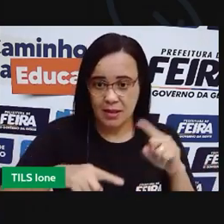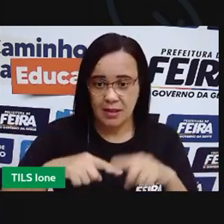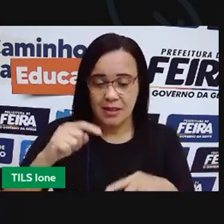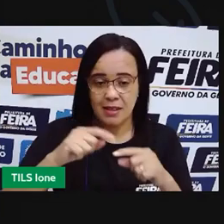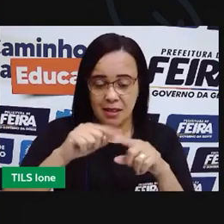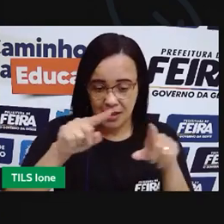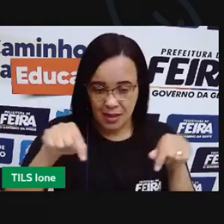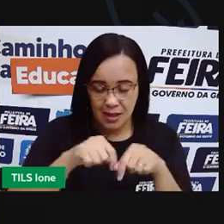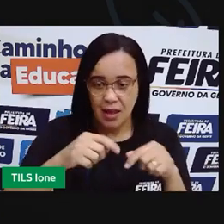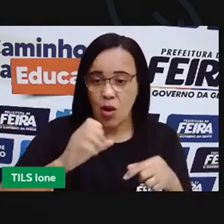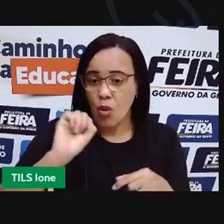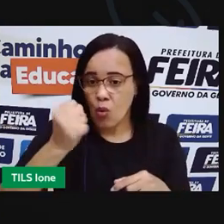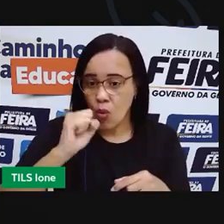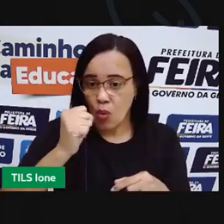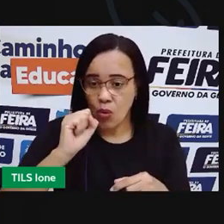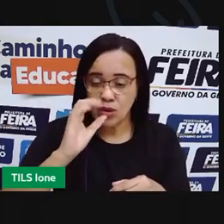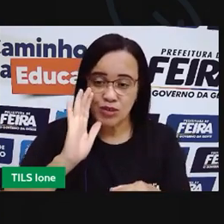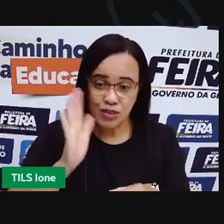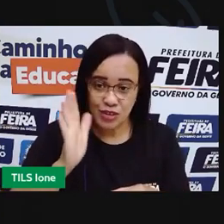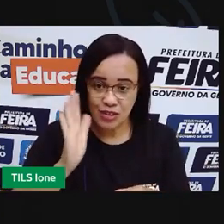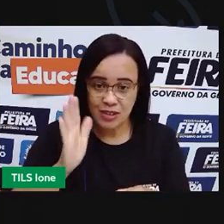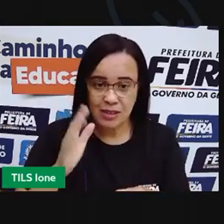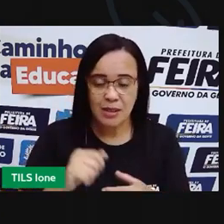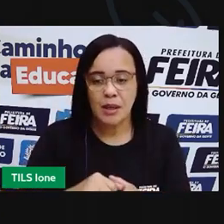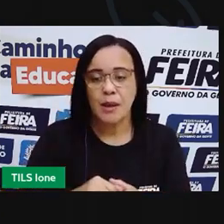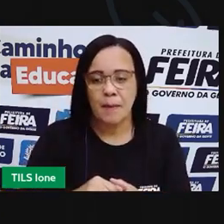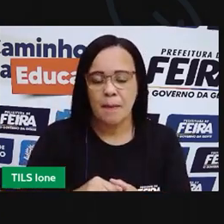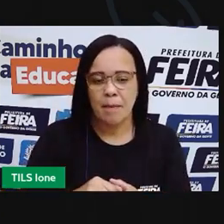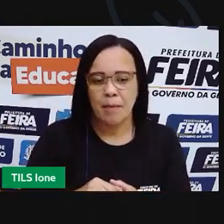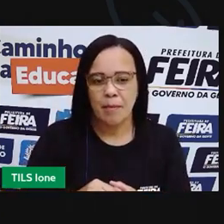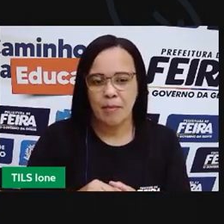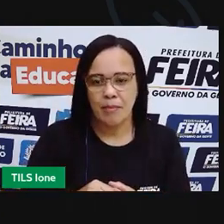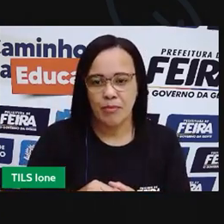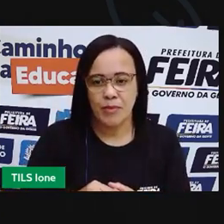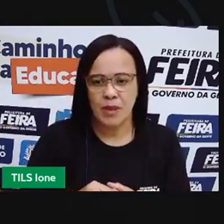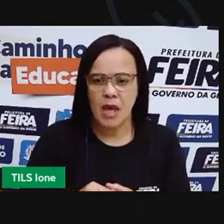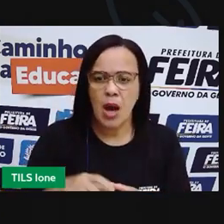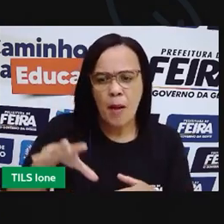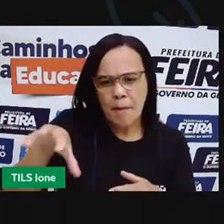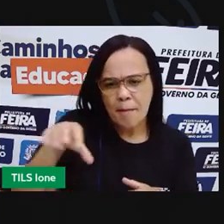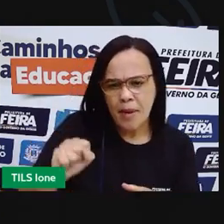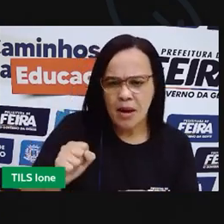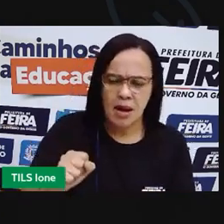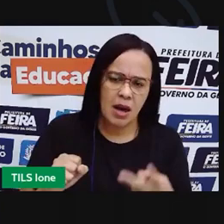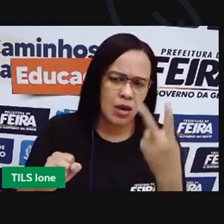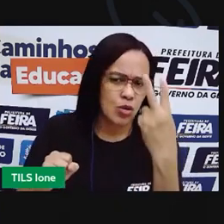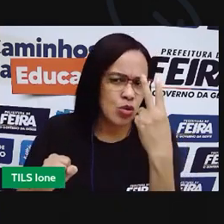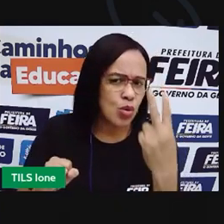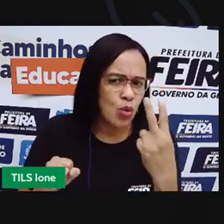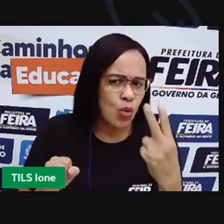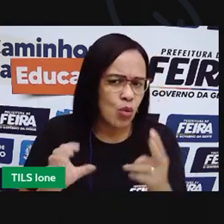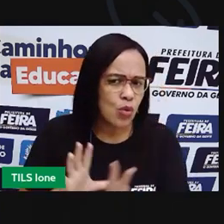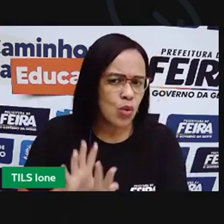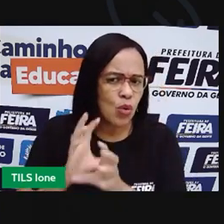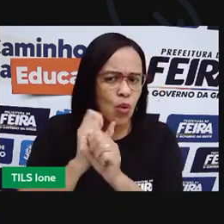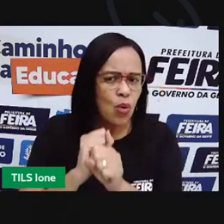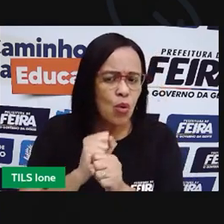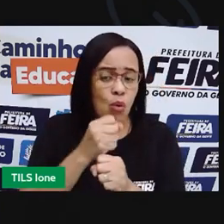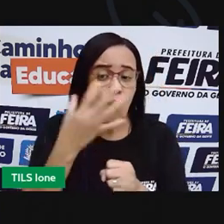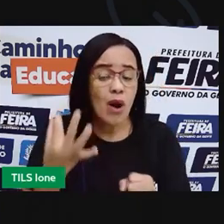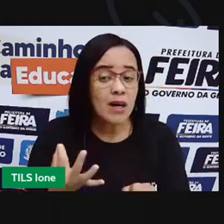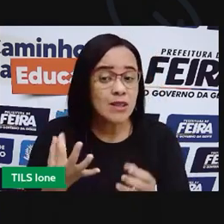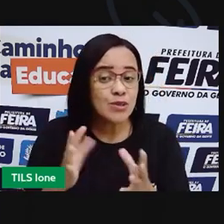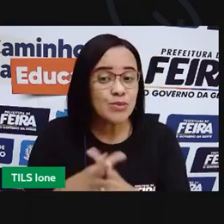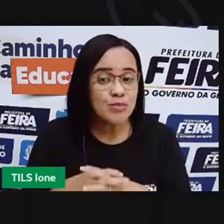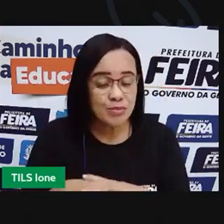8 objetos, se eu pegar mais 2 Vamos ver quanto é que vai